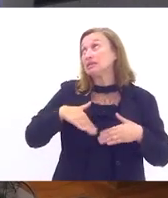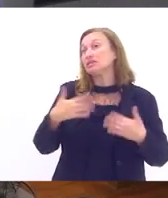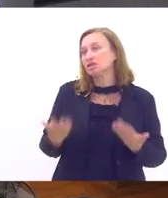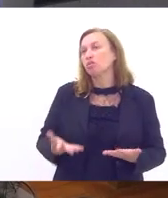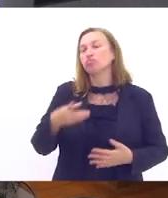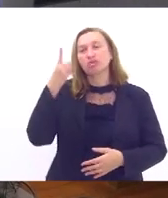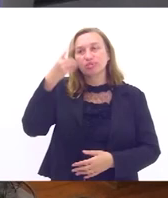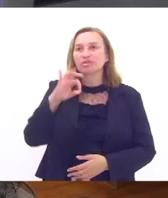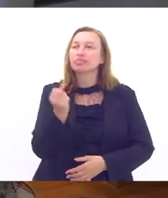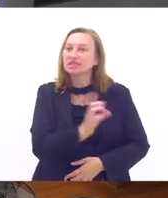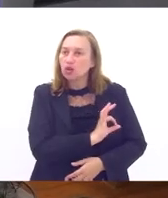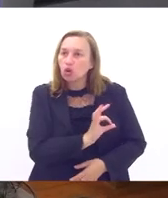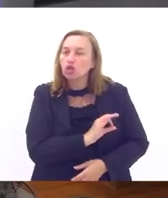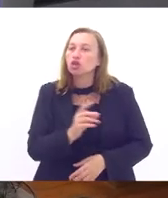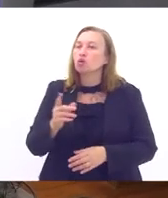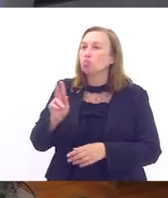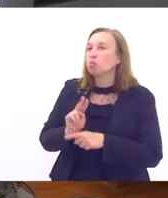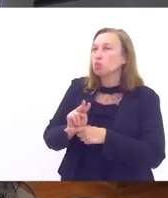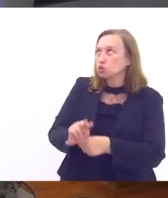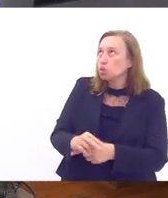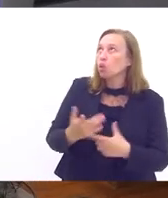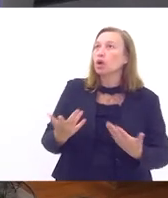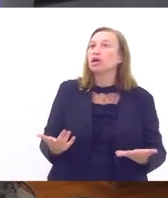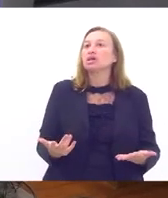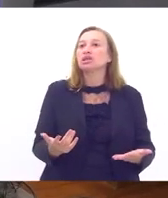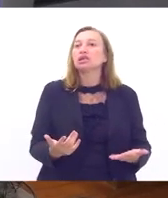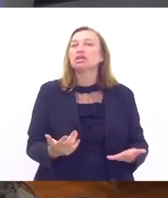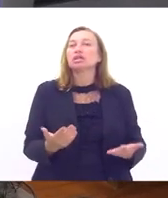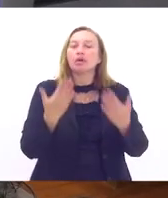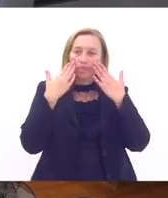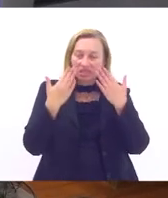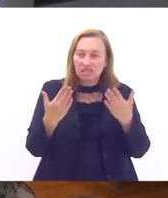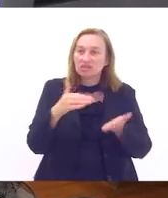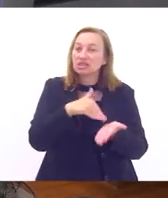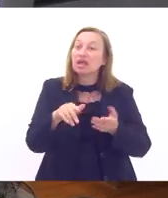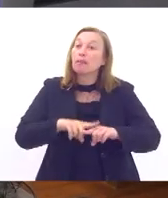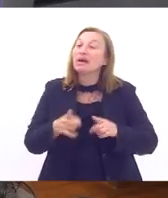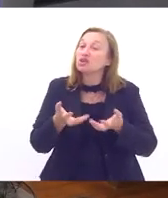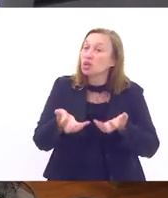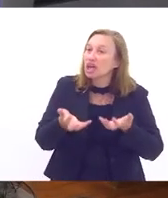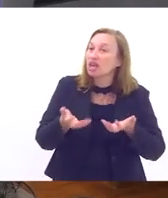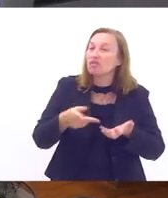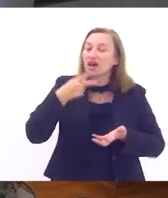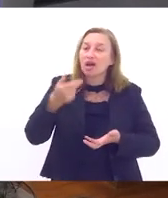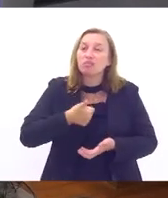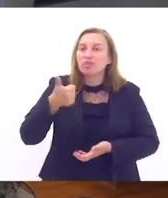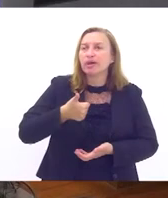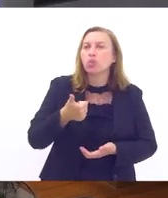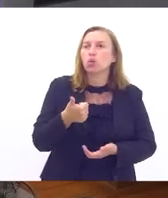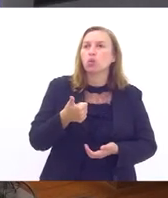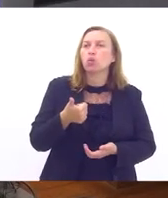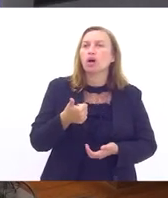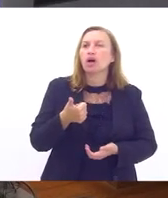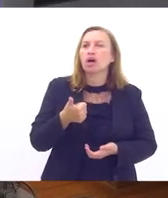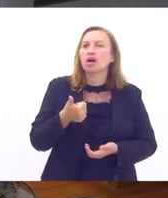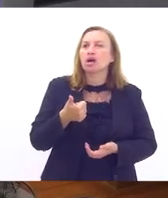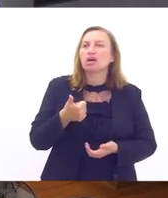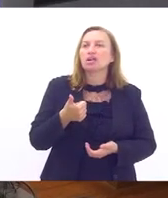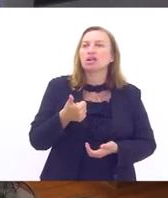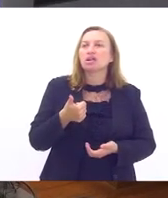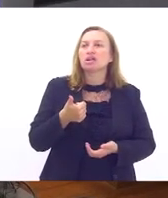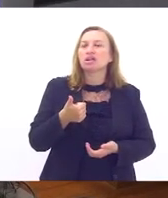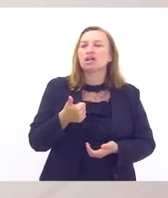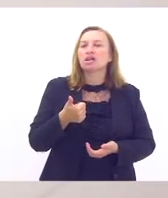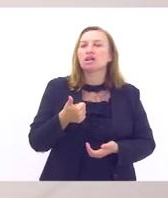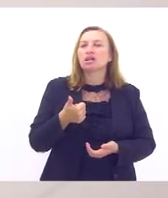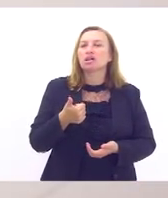Marta Rocha, como pelo promotor e da apresentação da secretaria, mas eu quero destacar, primeiro, assim, a